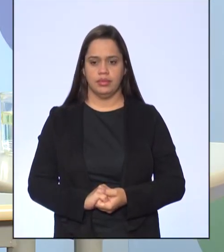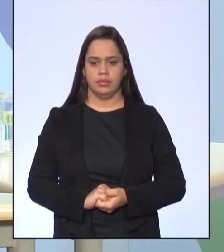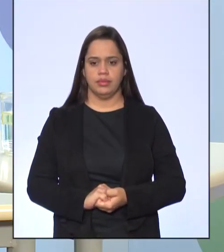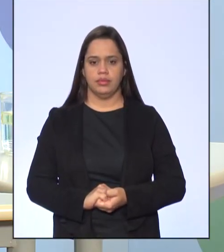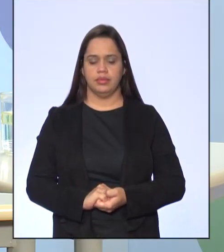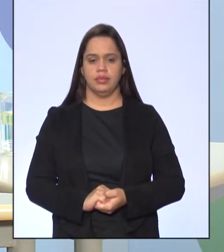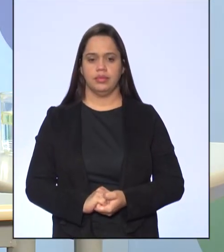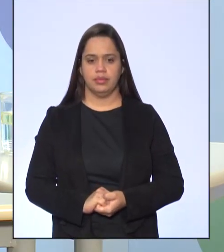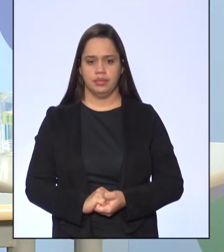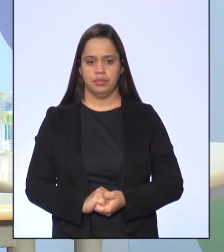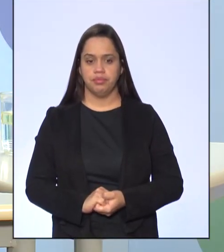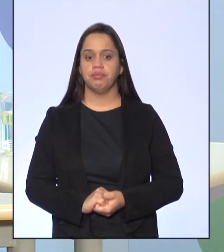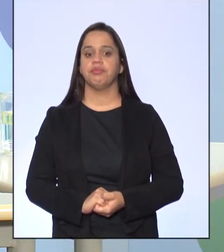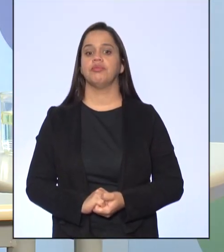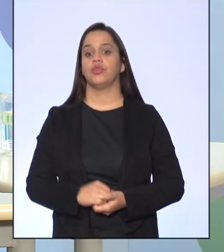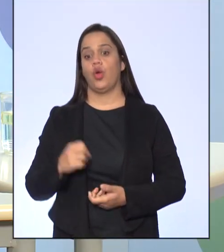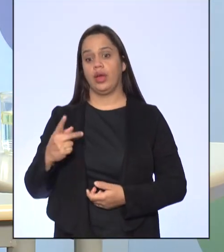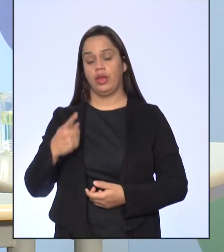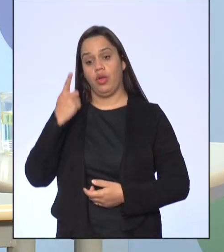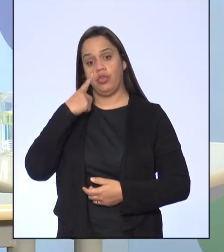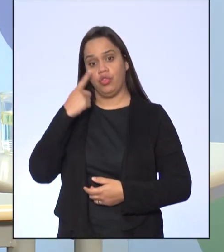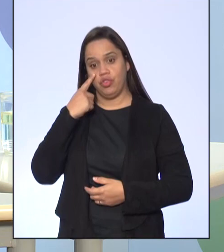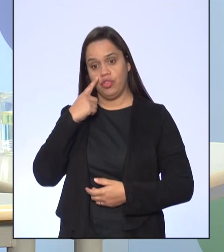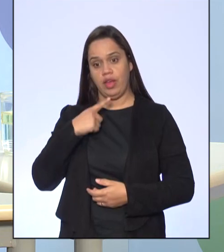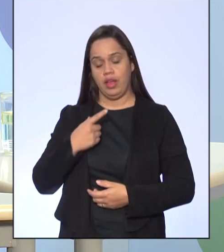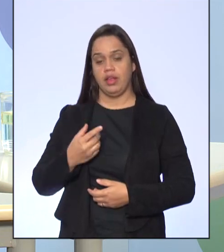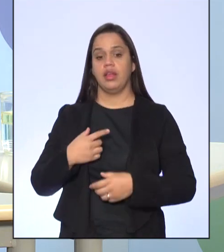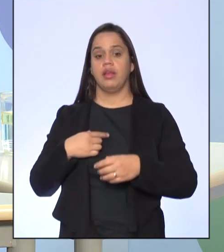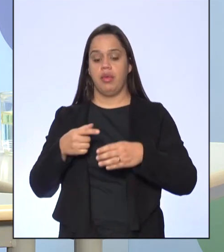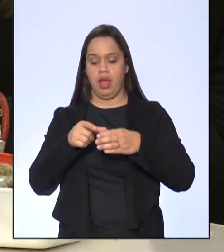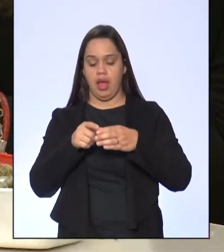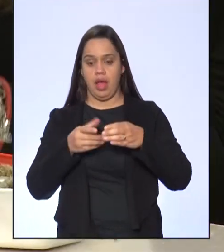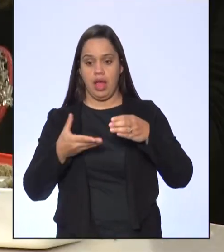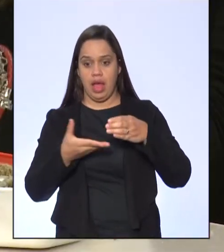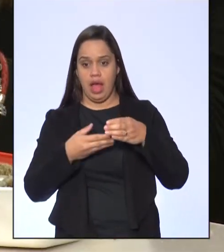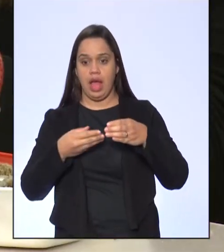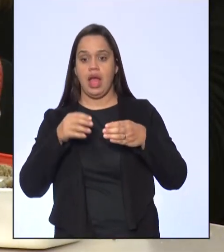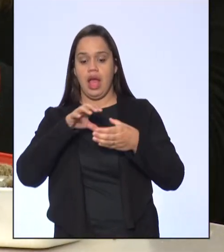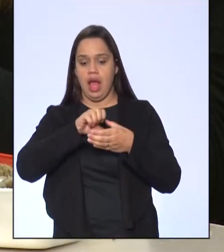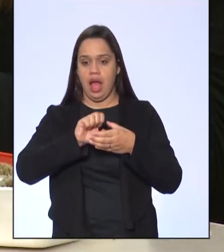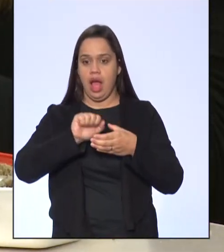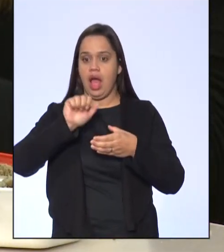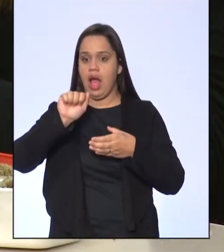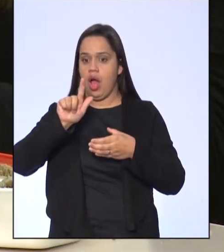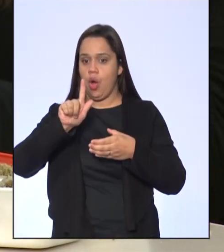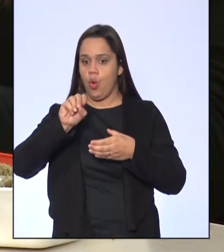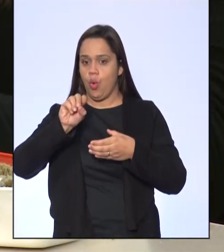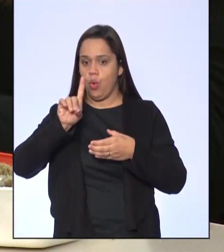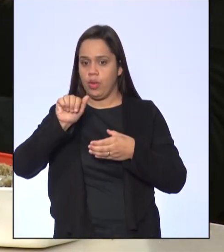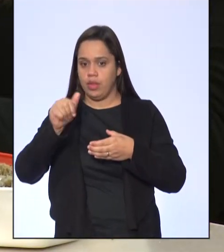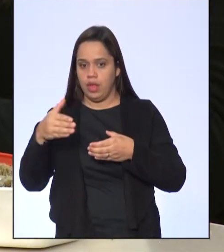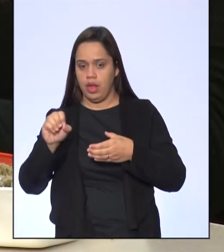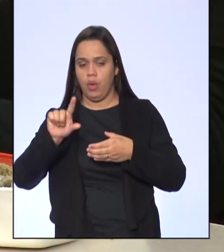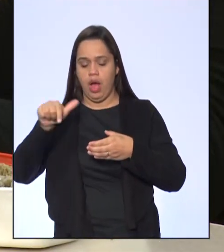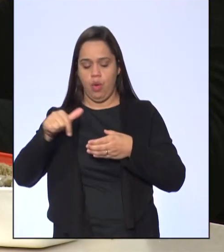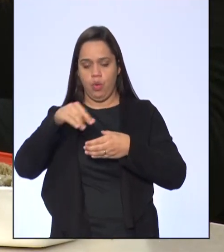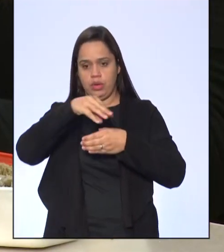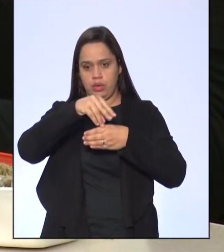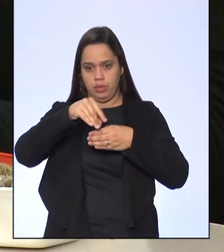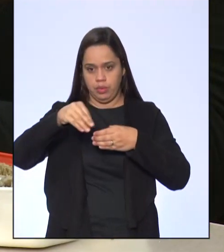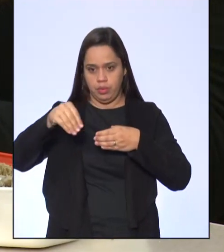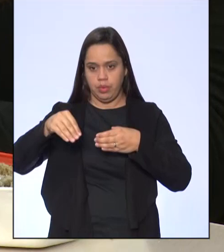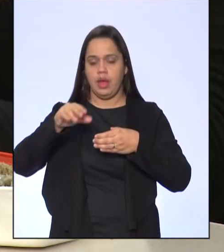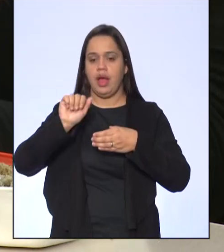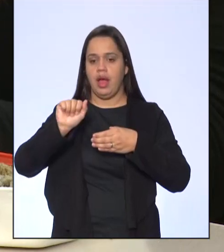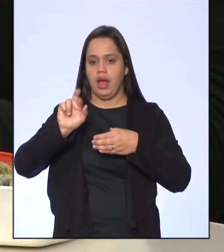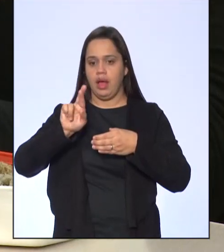Pronto. Então, aqui a gente tem uma camada com algodão, uma camada com areia e uma camada com as pedras. Tá vendo aqui? Pra